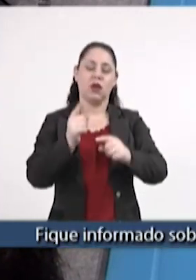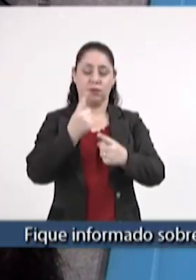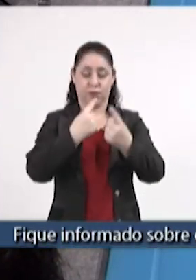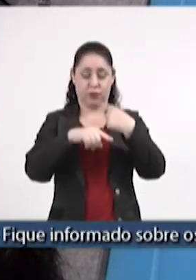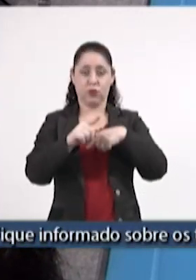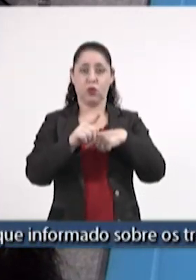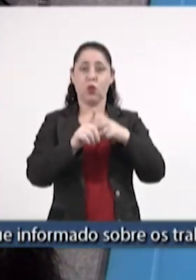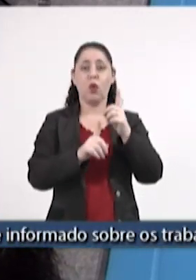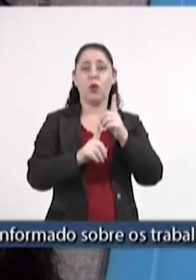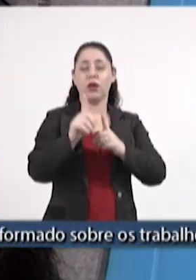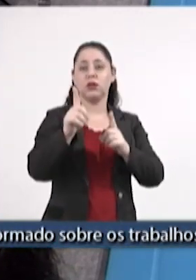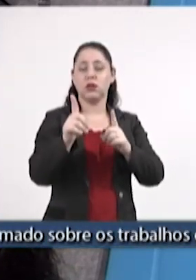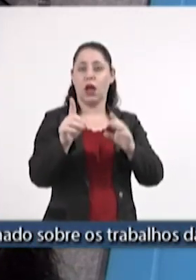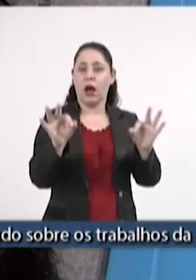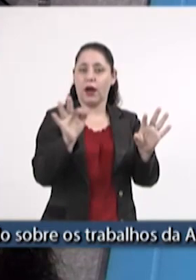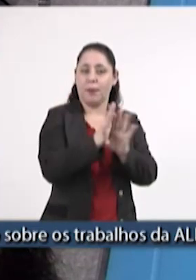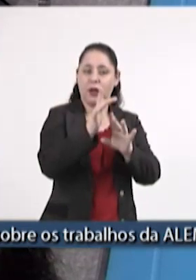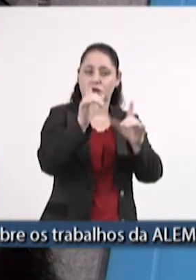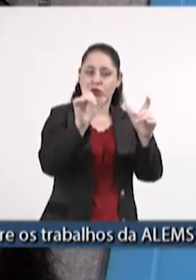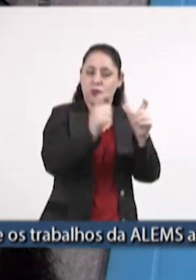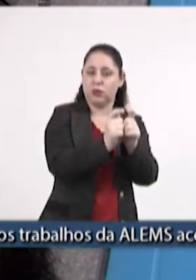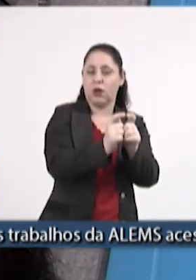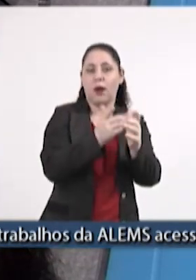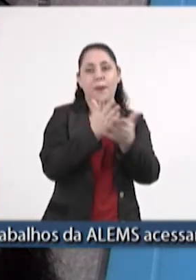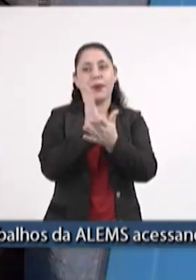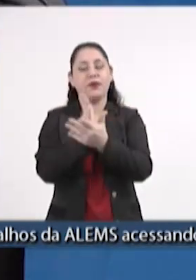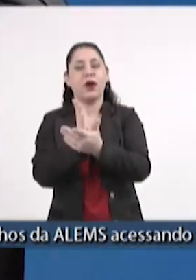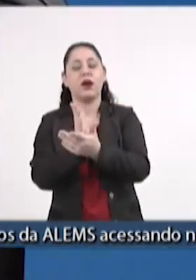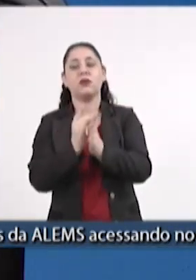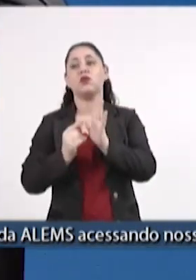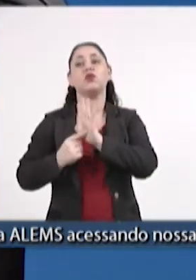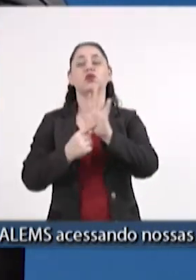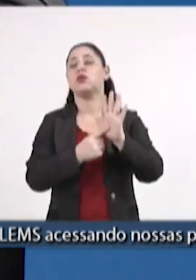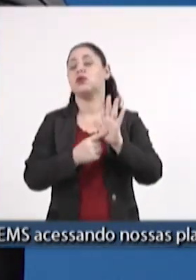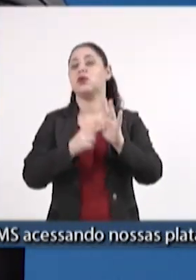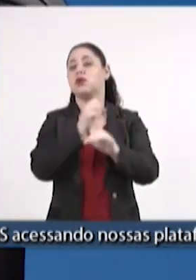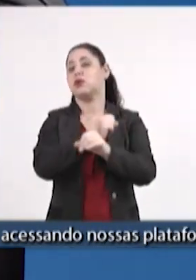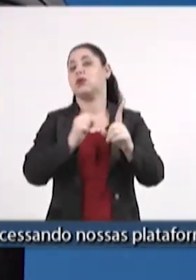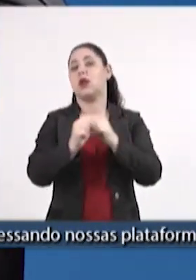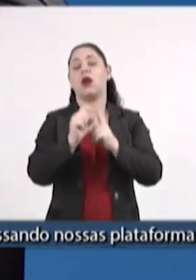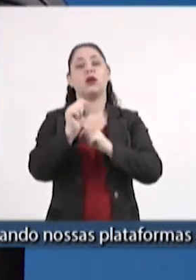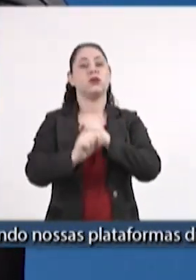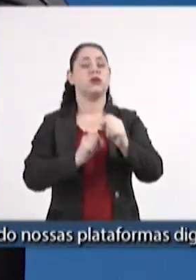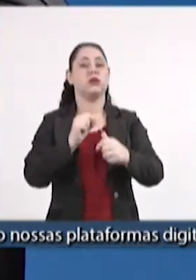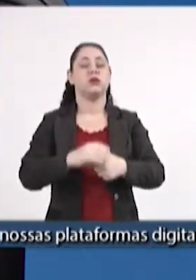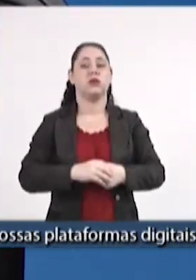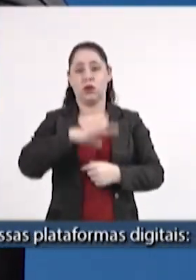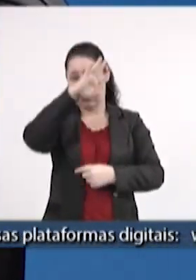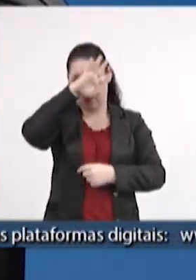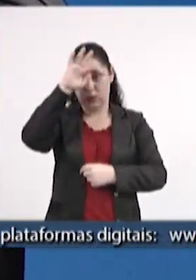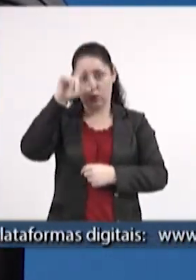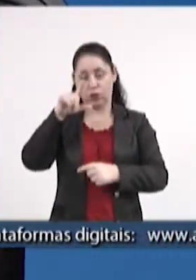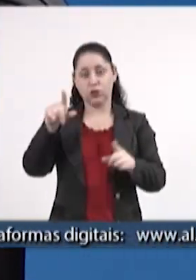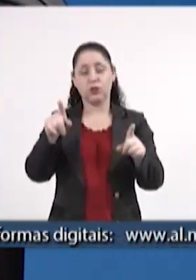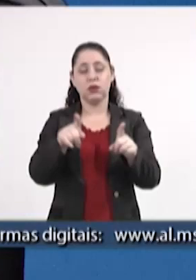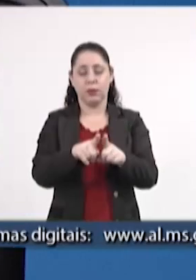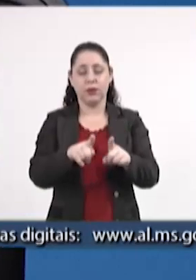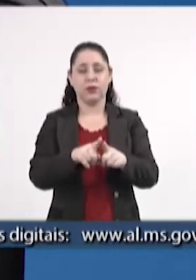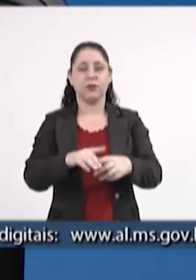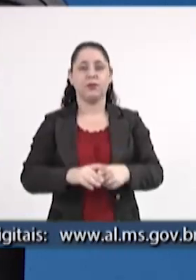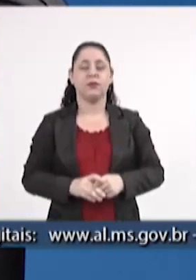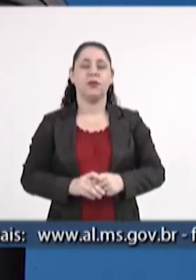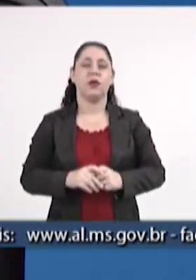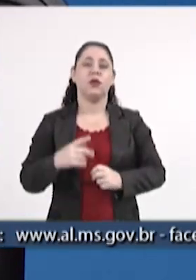reverter todos esses índices. Para que a gente consiga provar todos os dias para a sociedade brasileira e para a sociedade sul-mato-grossense